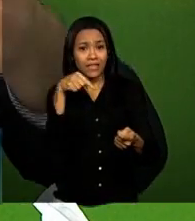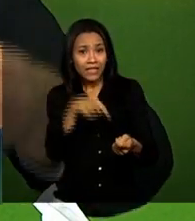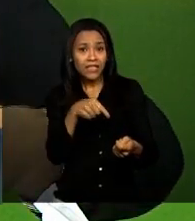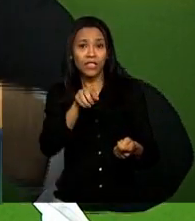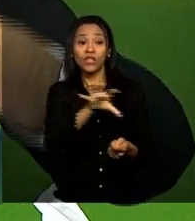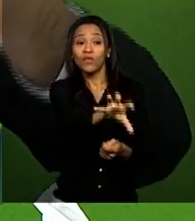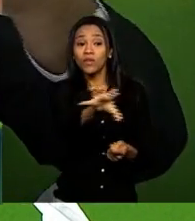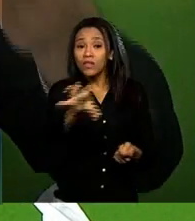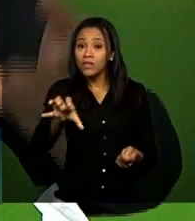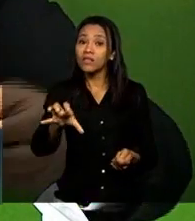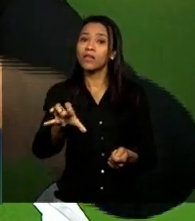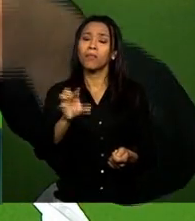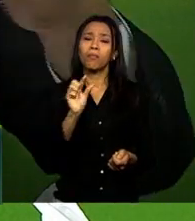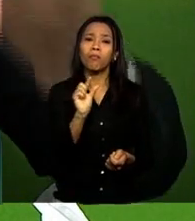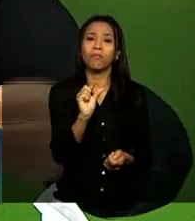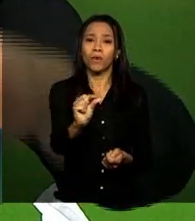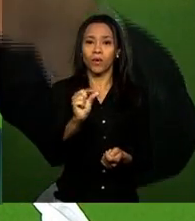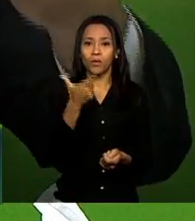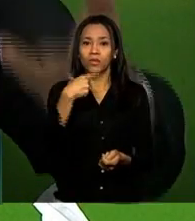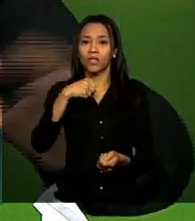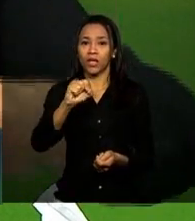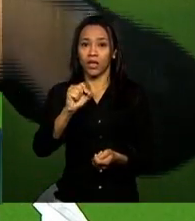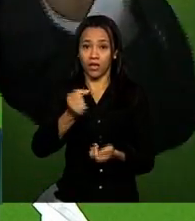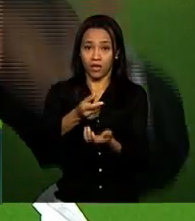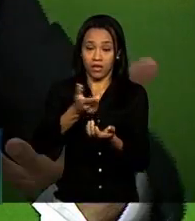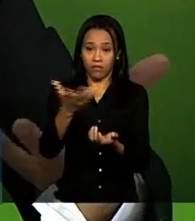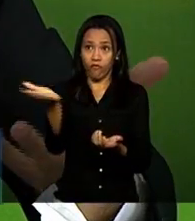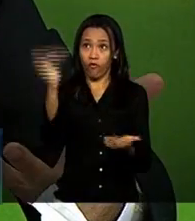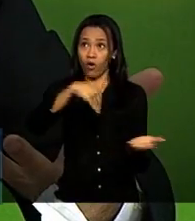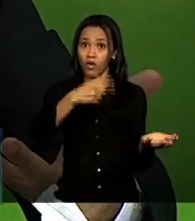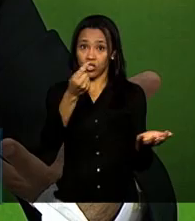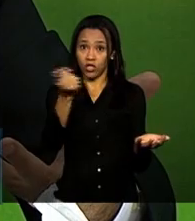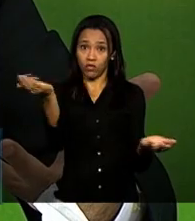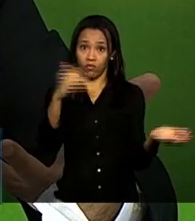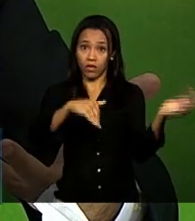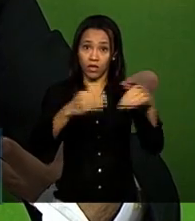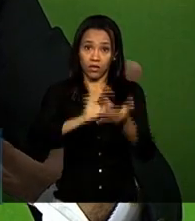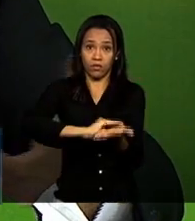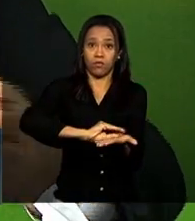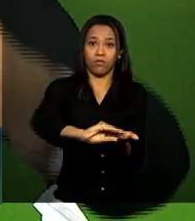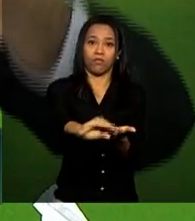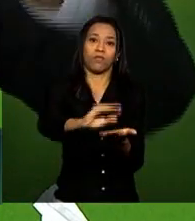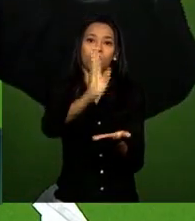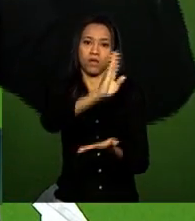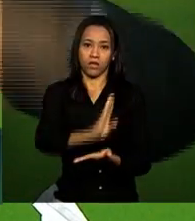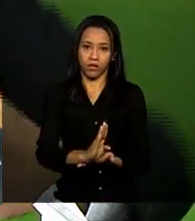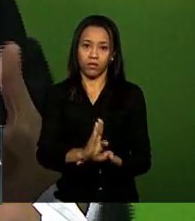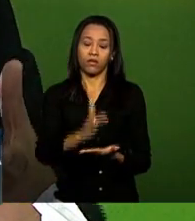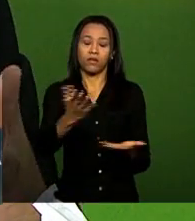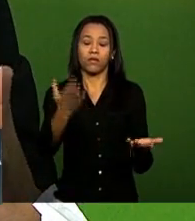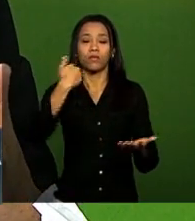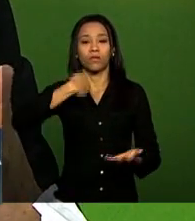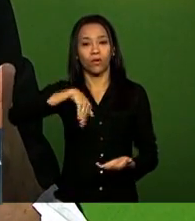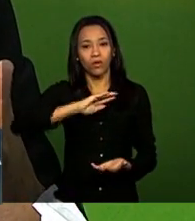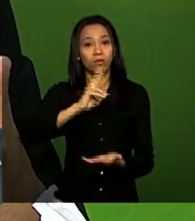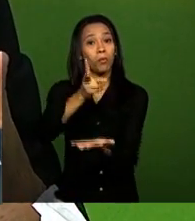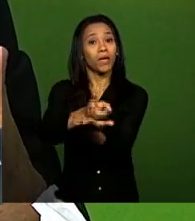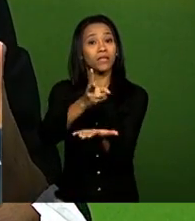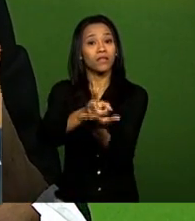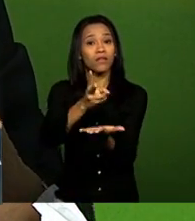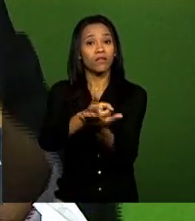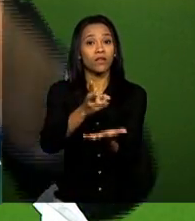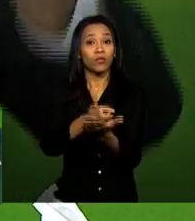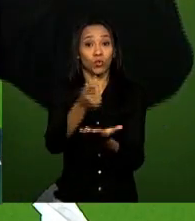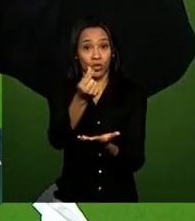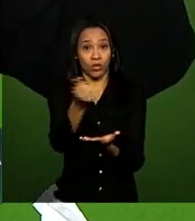a continuidade positiva dos investimentos do nosso país e é isso que nós estamos fazendo nós estamos preservando os investimentos